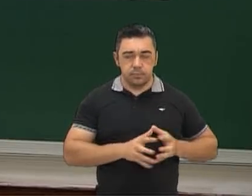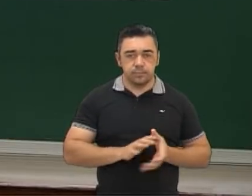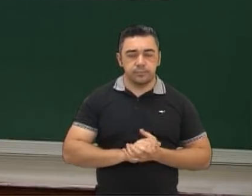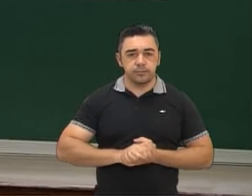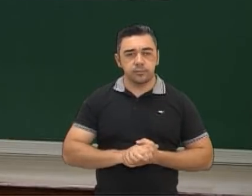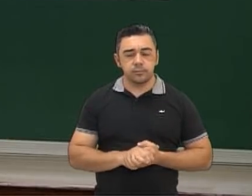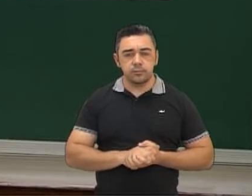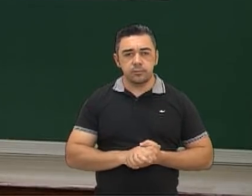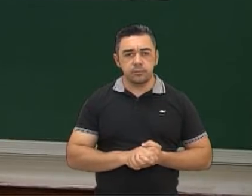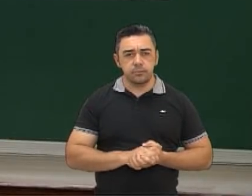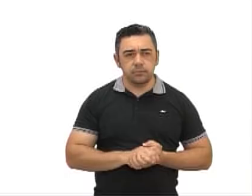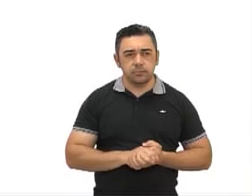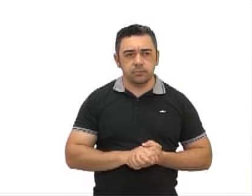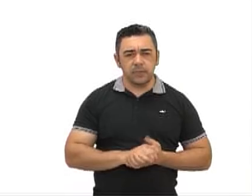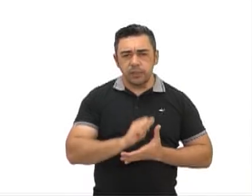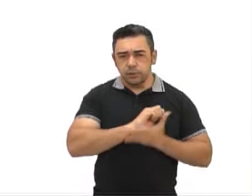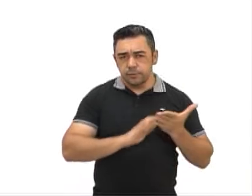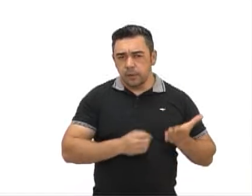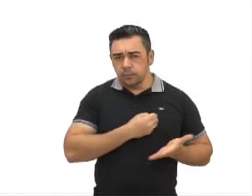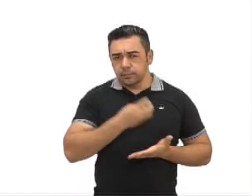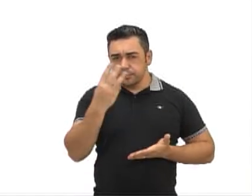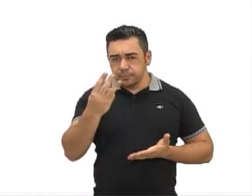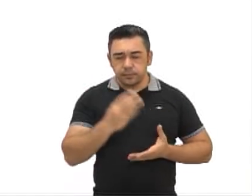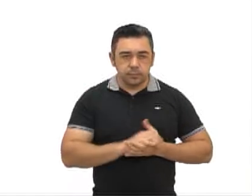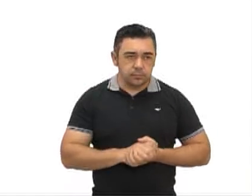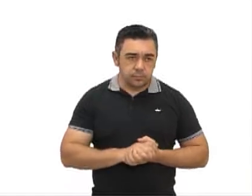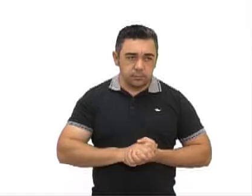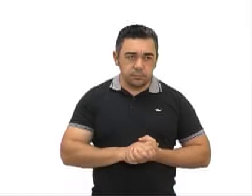cima. Nosso terceiro exercício agora.